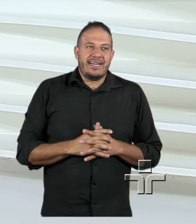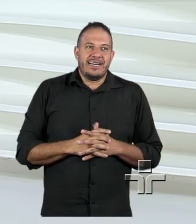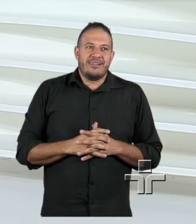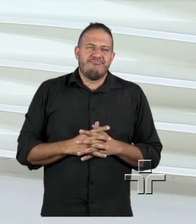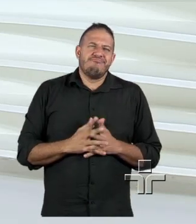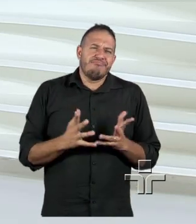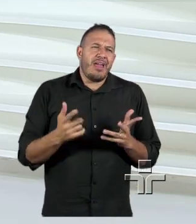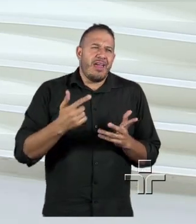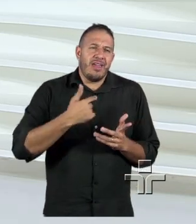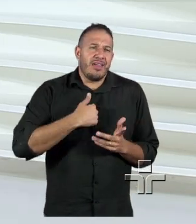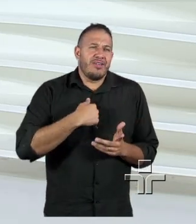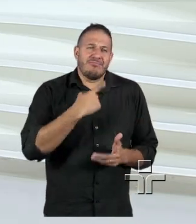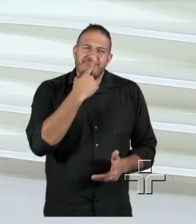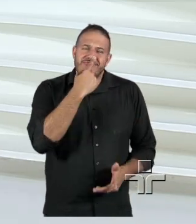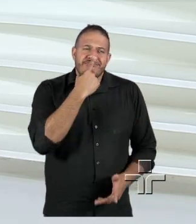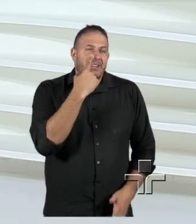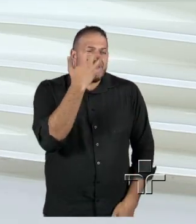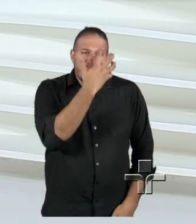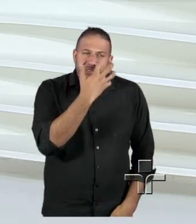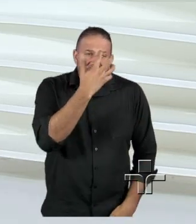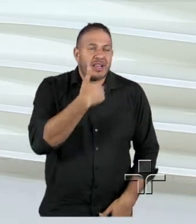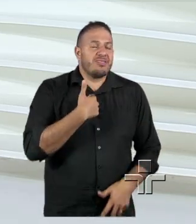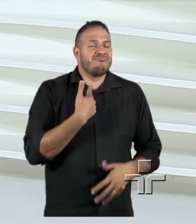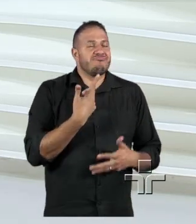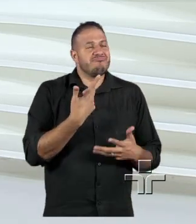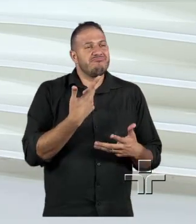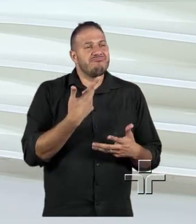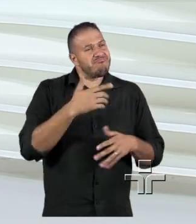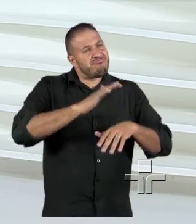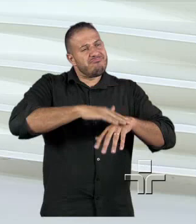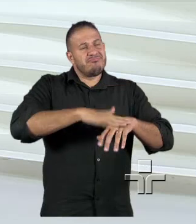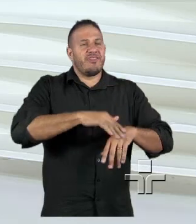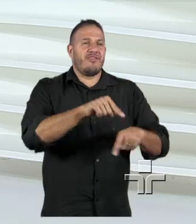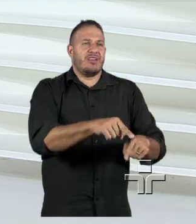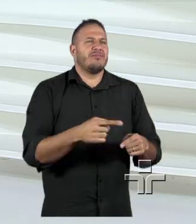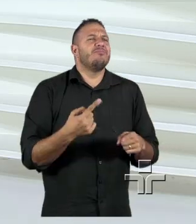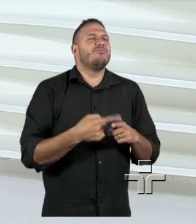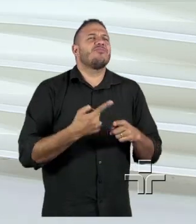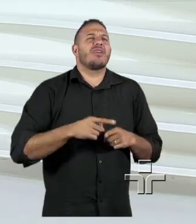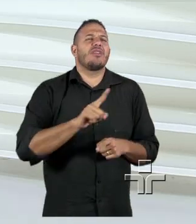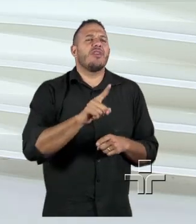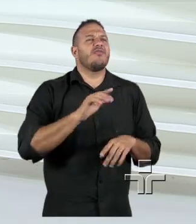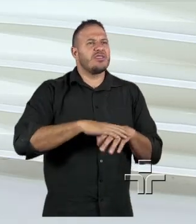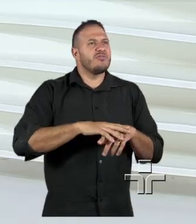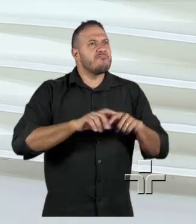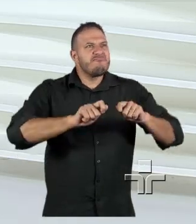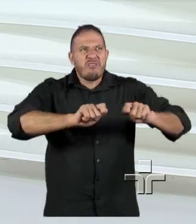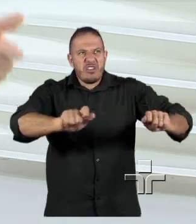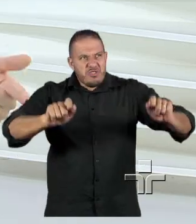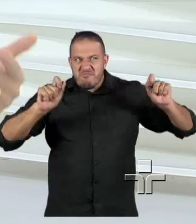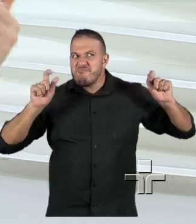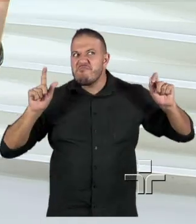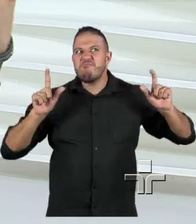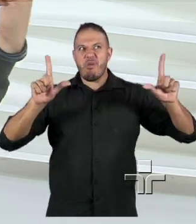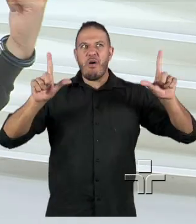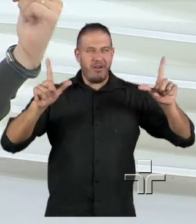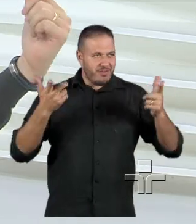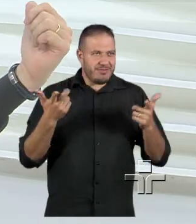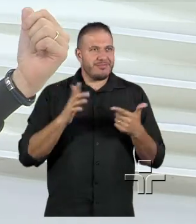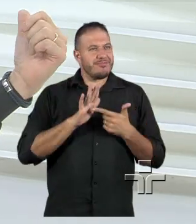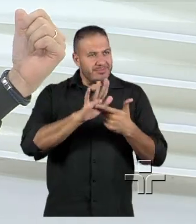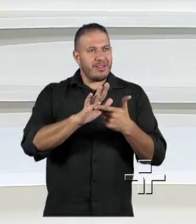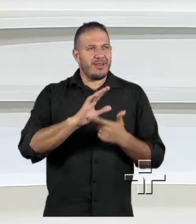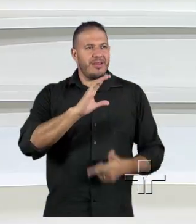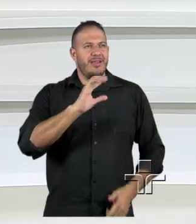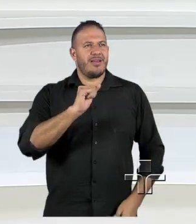eu sou apaixonado e realizador. Então, caramba, por que não fazer o maior painel, que é um tributo ao